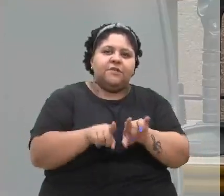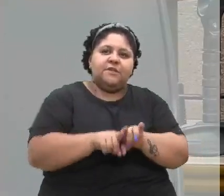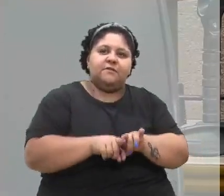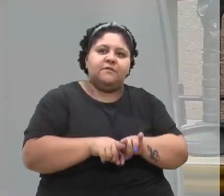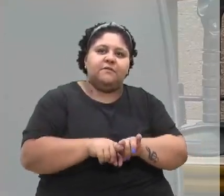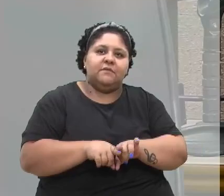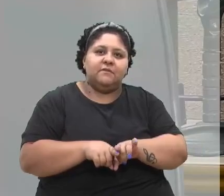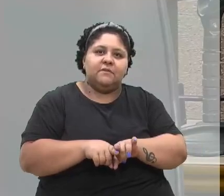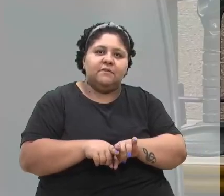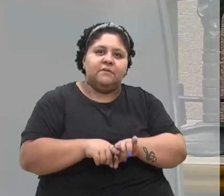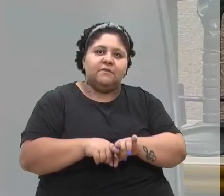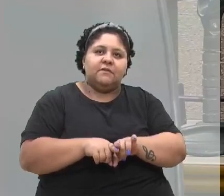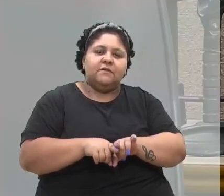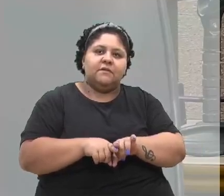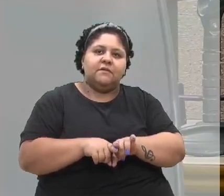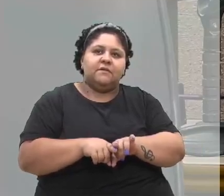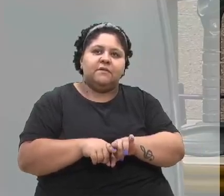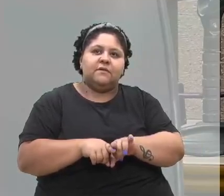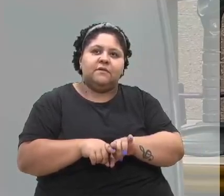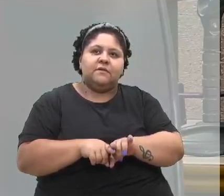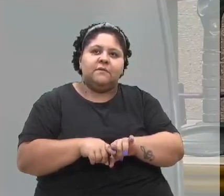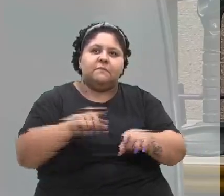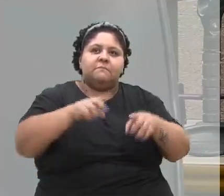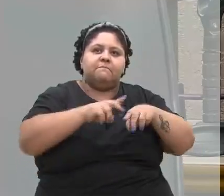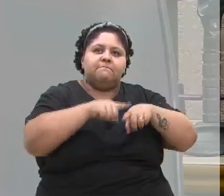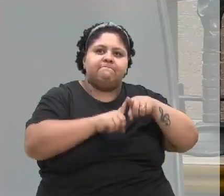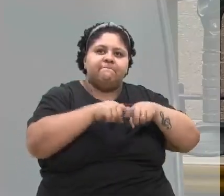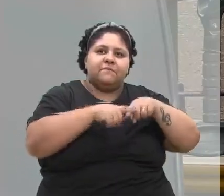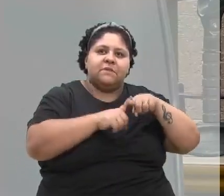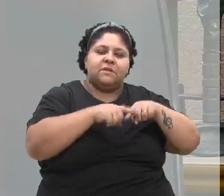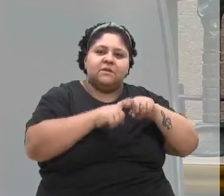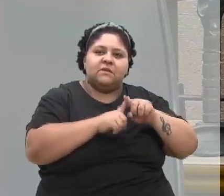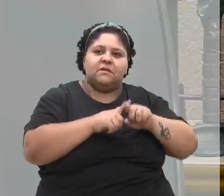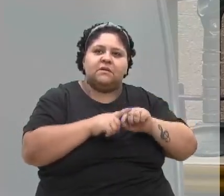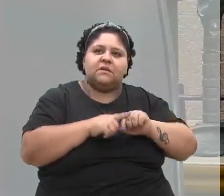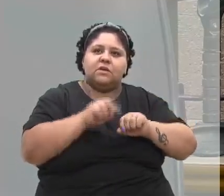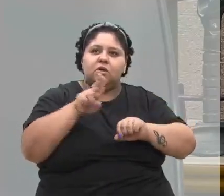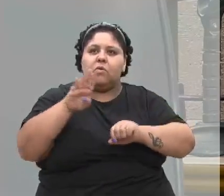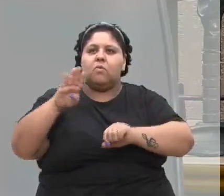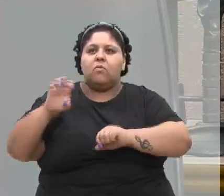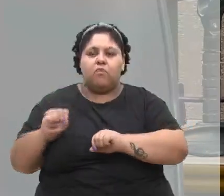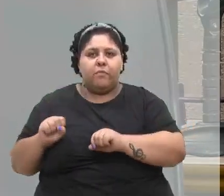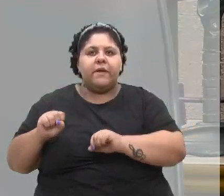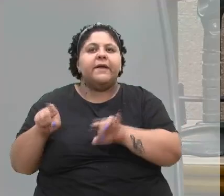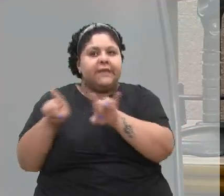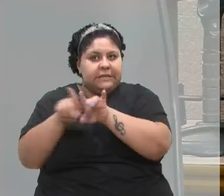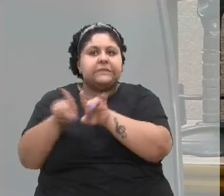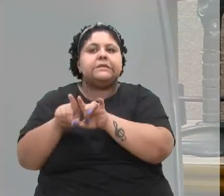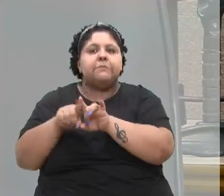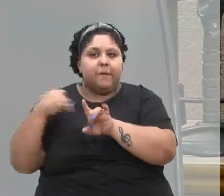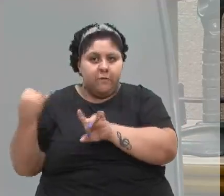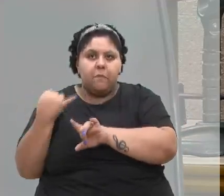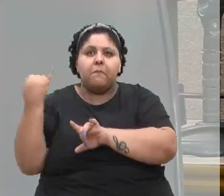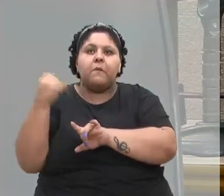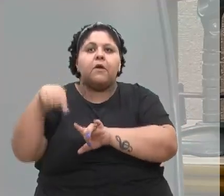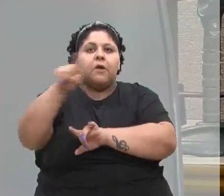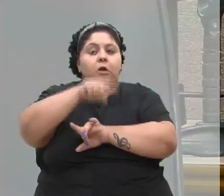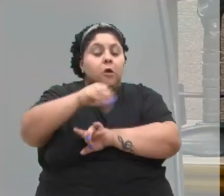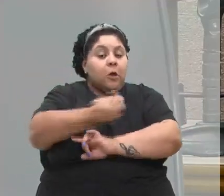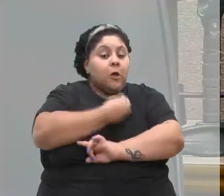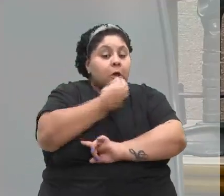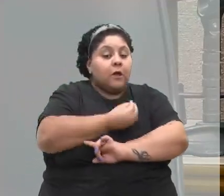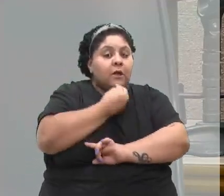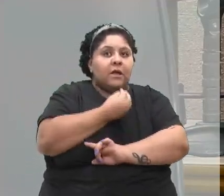escolas municipais, os parques, né, as UBS, sobretudo as UBS, né, senhor Camilles? Nós estamos vivendo